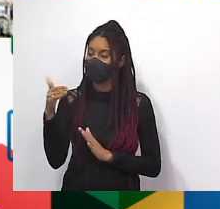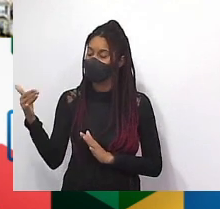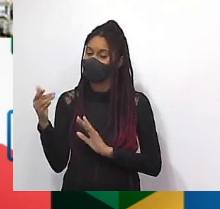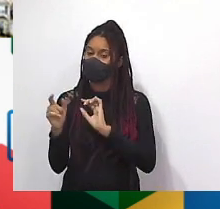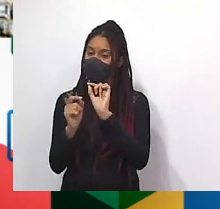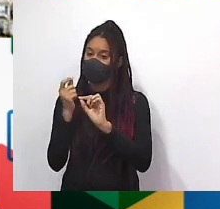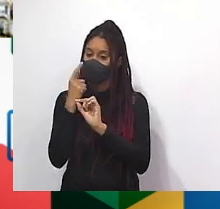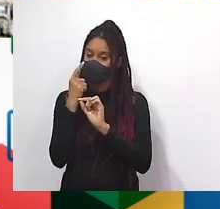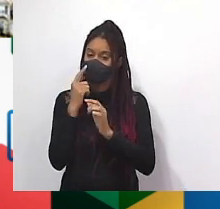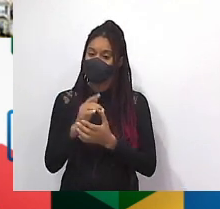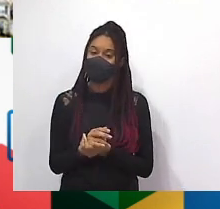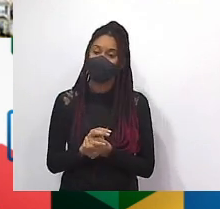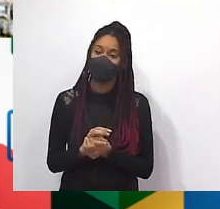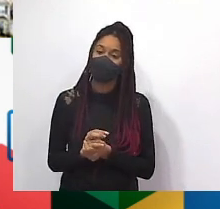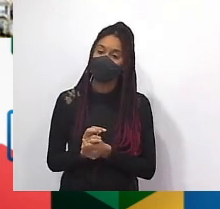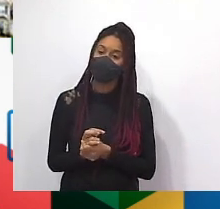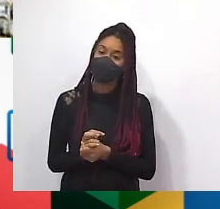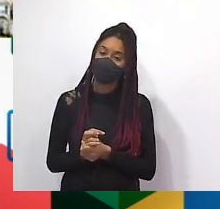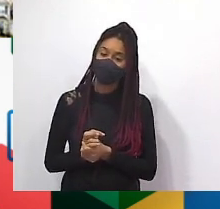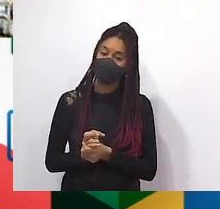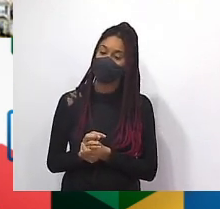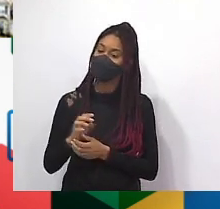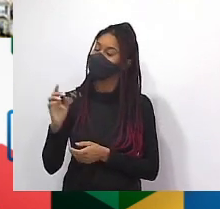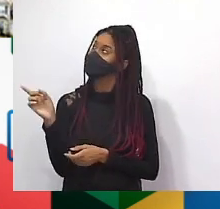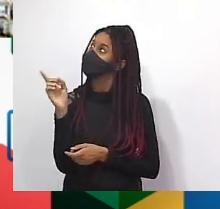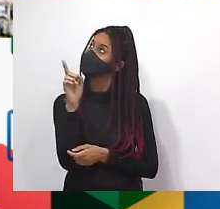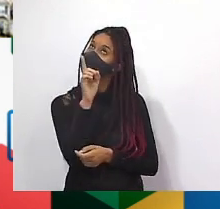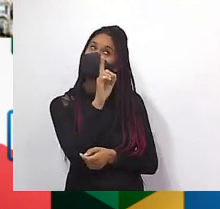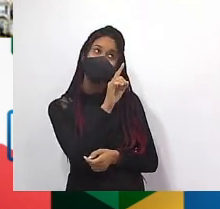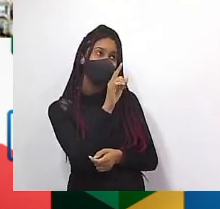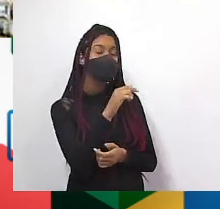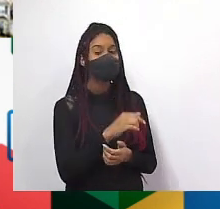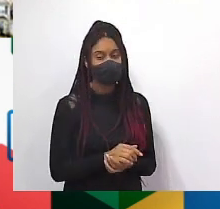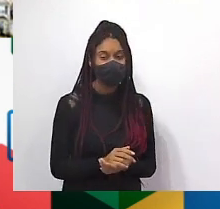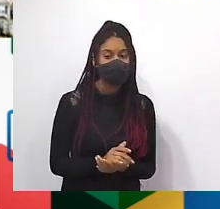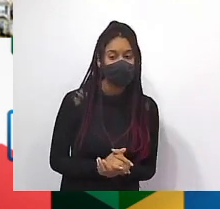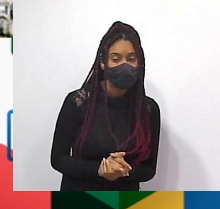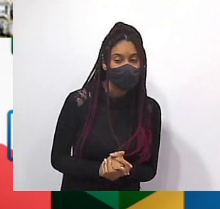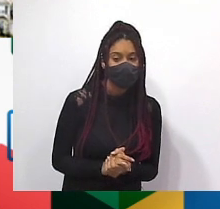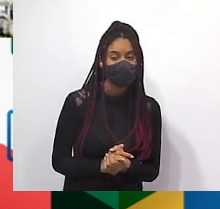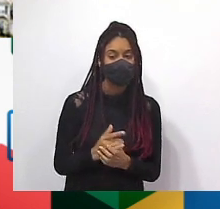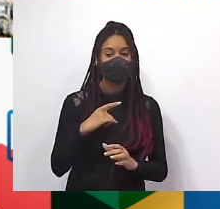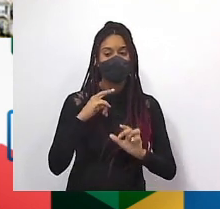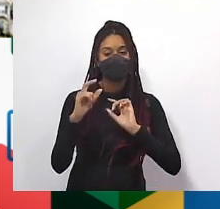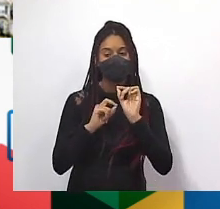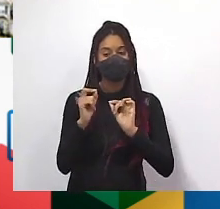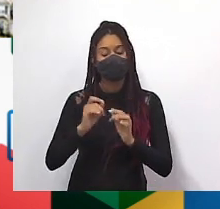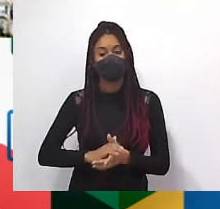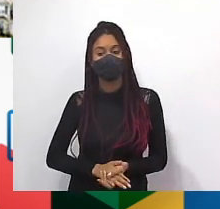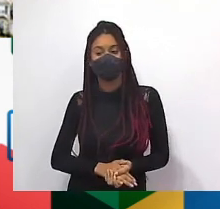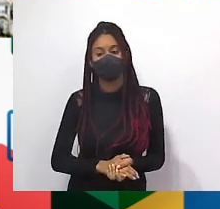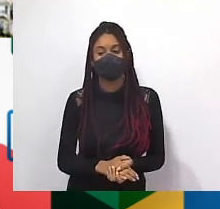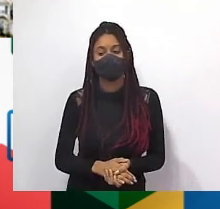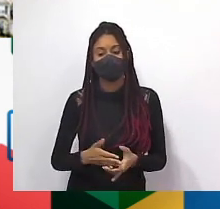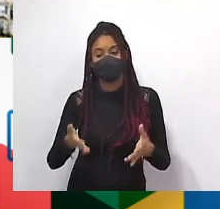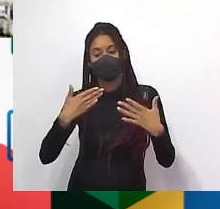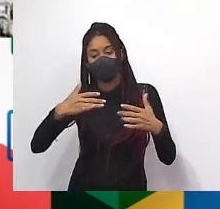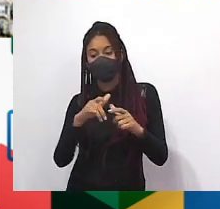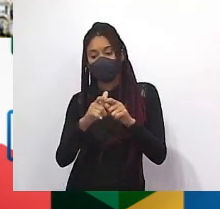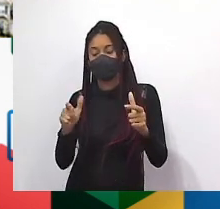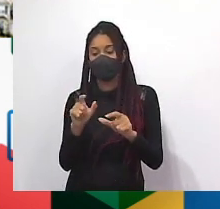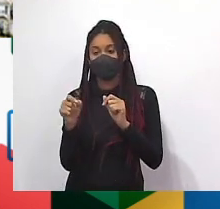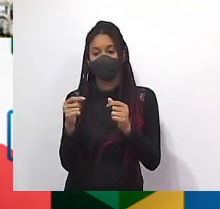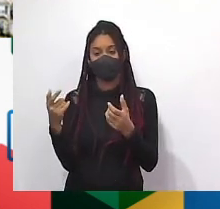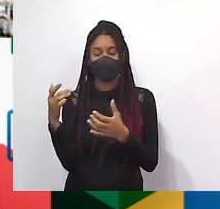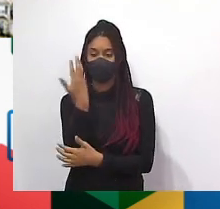da figura, eu estou mostrando ali uma cidade pequena, né, com uma pequena vila, e ali eu já tenho um calor maior do que na região de floresta, de